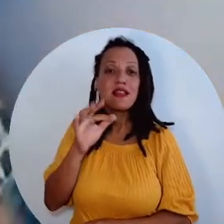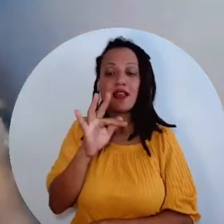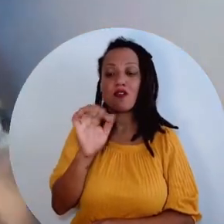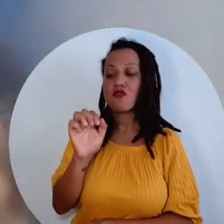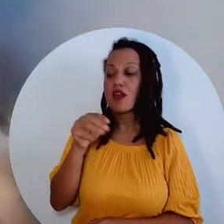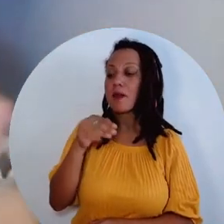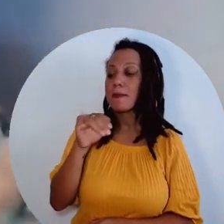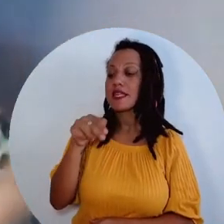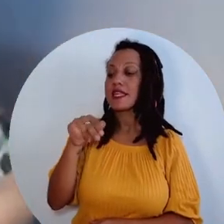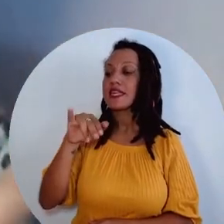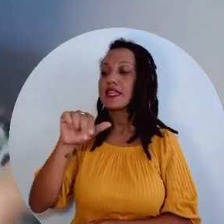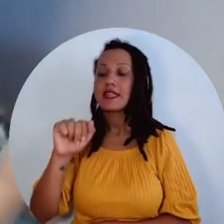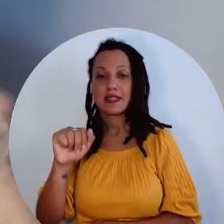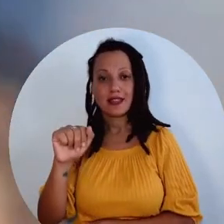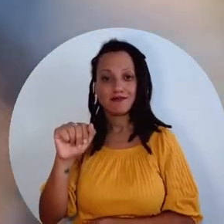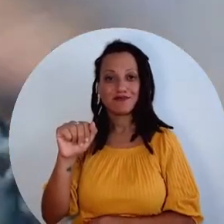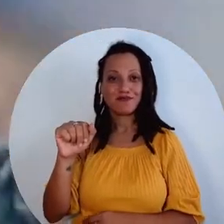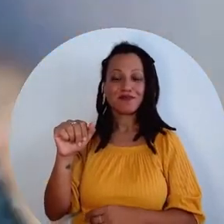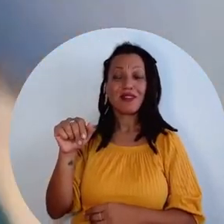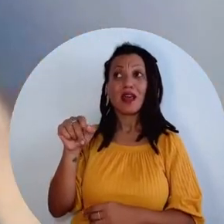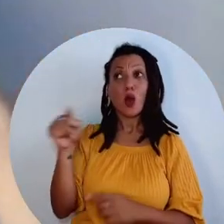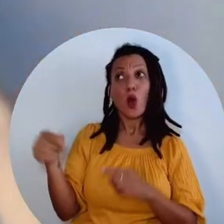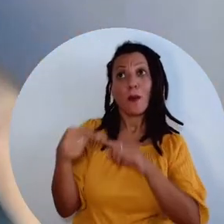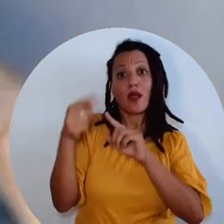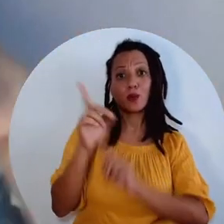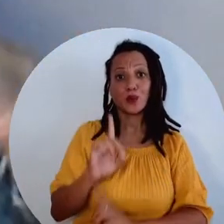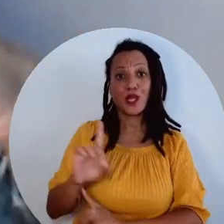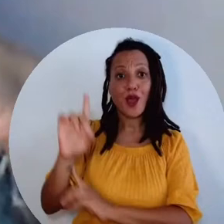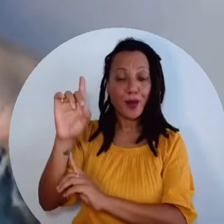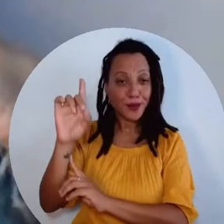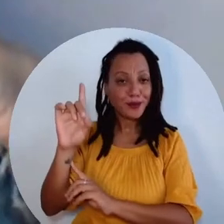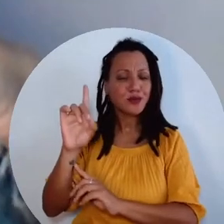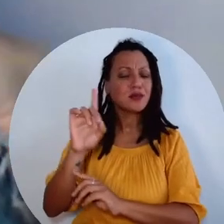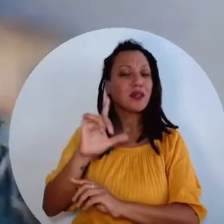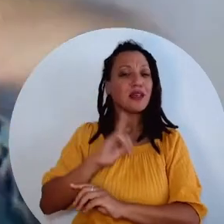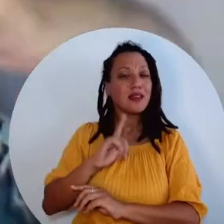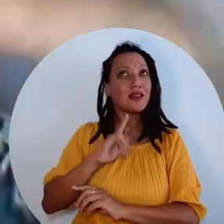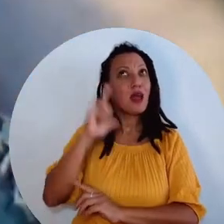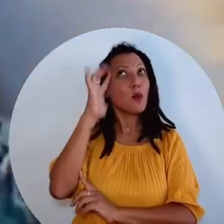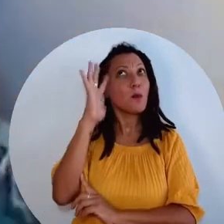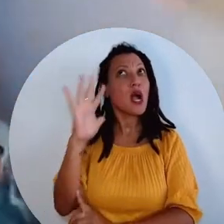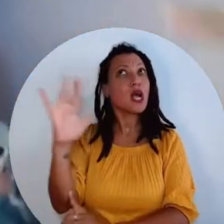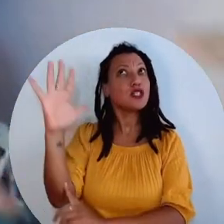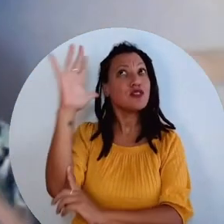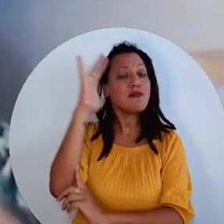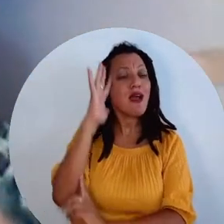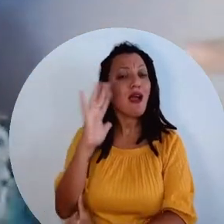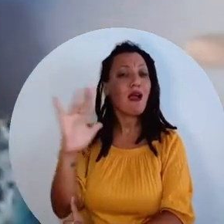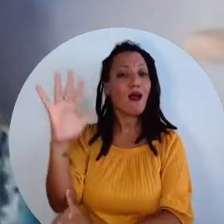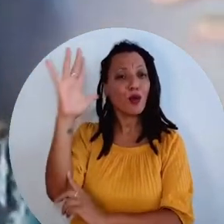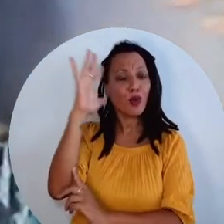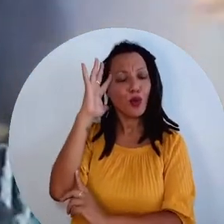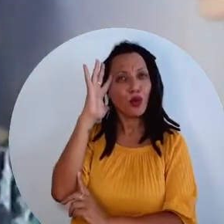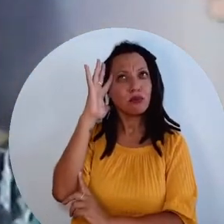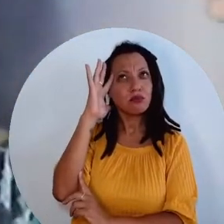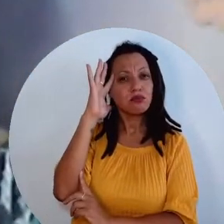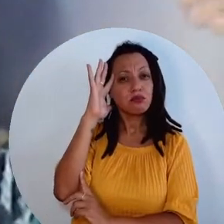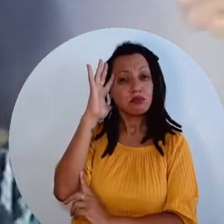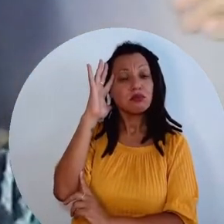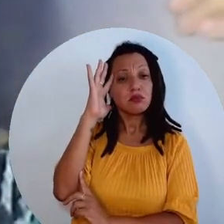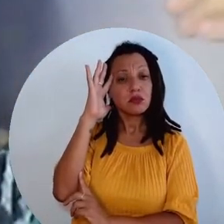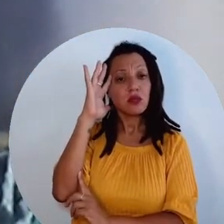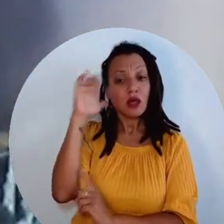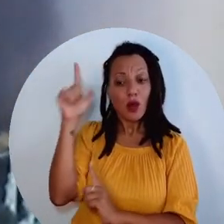se assemelha a Deus. Enfim, há muitas... há todo um imaginário, né, que